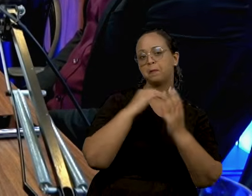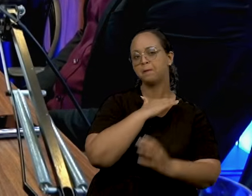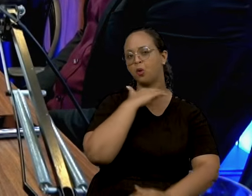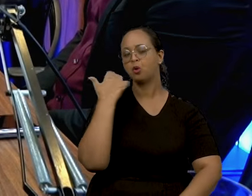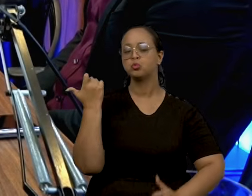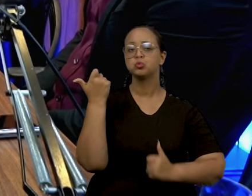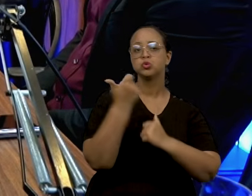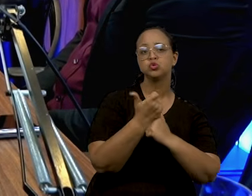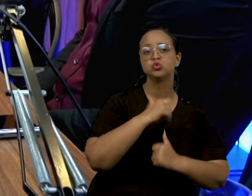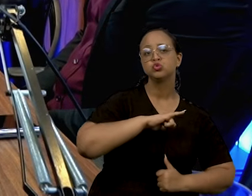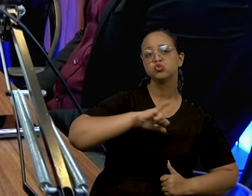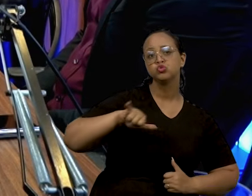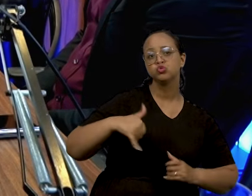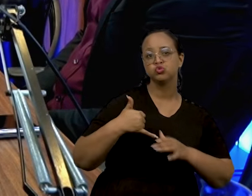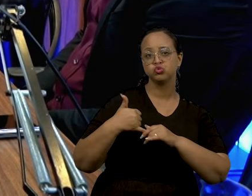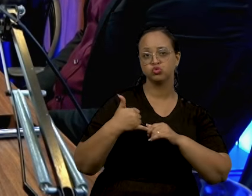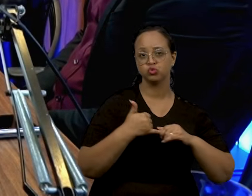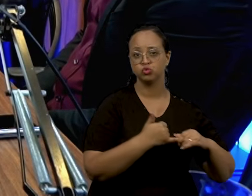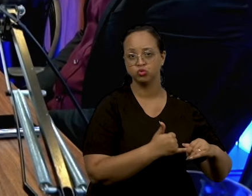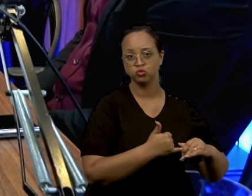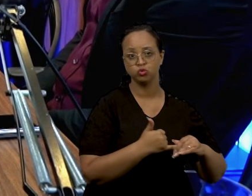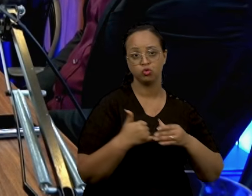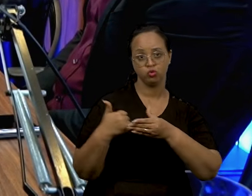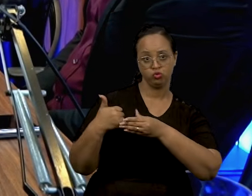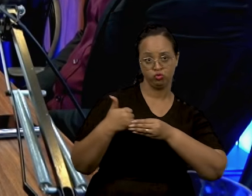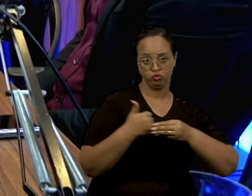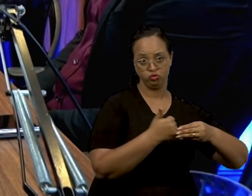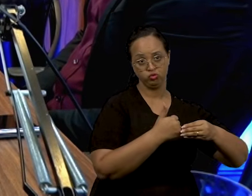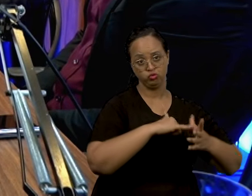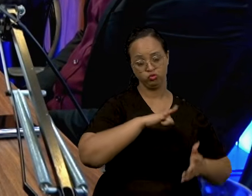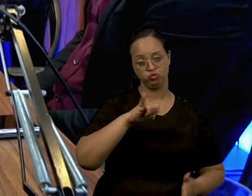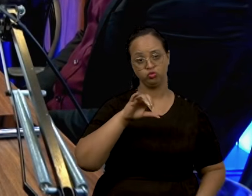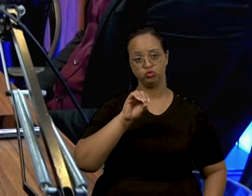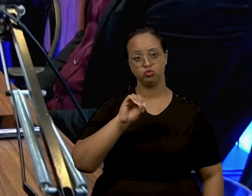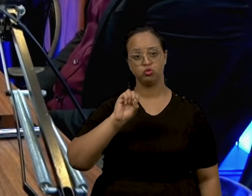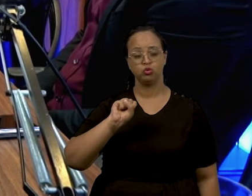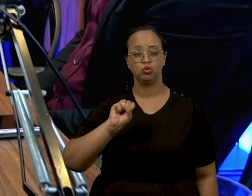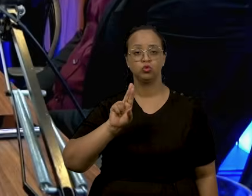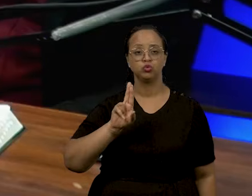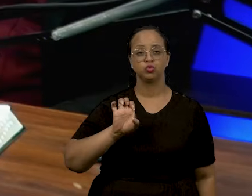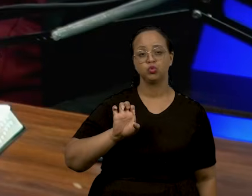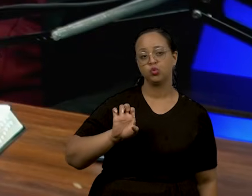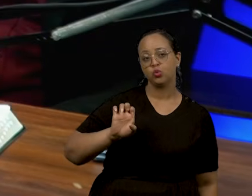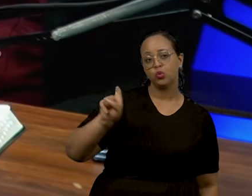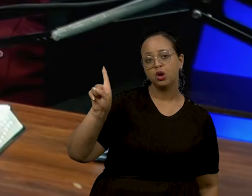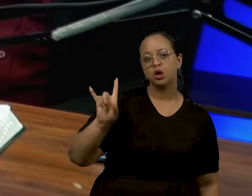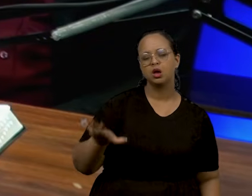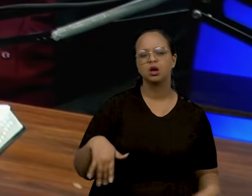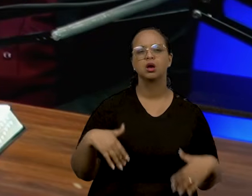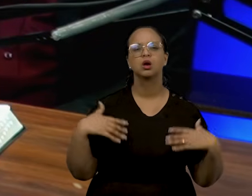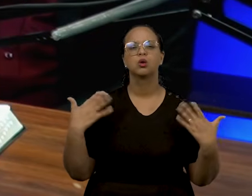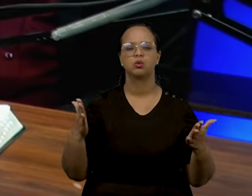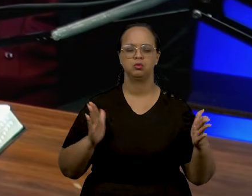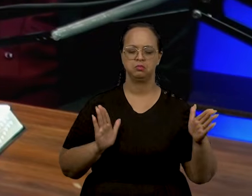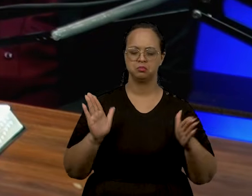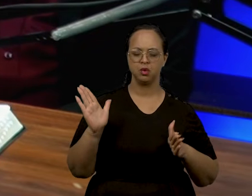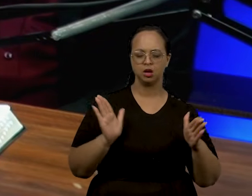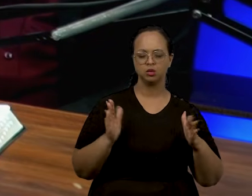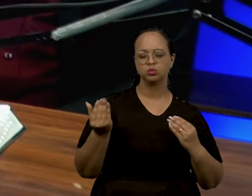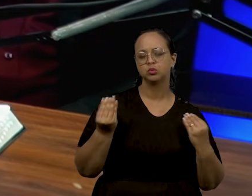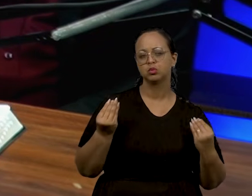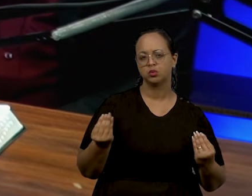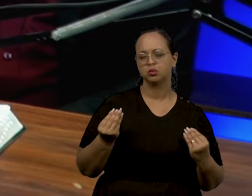eram juízes, né? Os juízes eram homens, né, ou mulheres, como tem o caso de Débora, né, que foram levantados por Deus